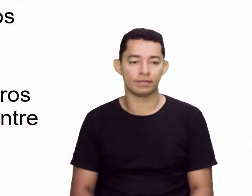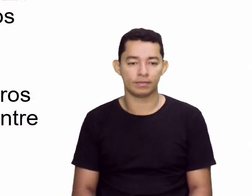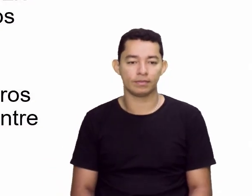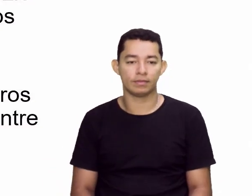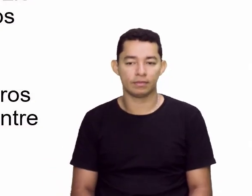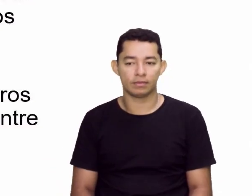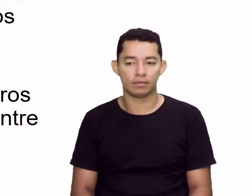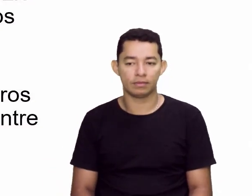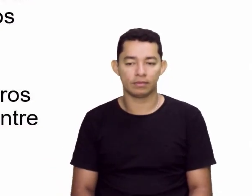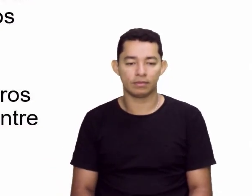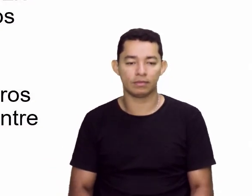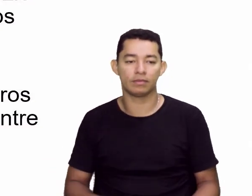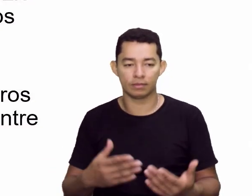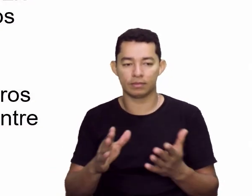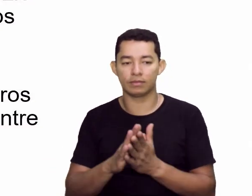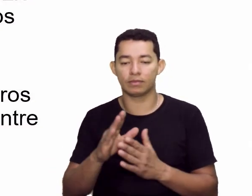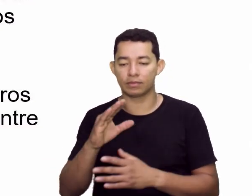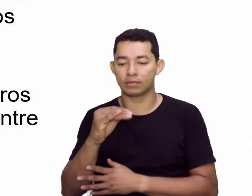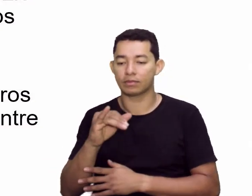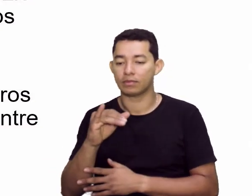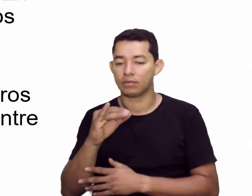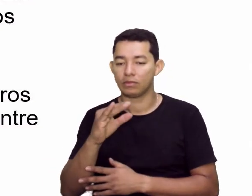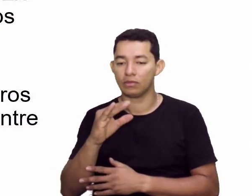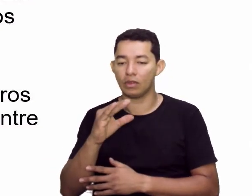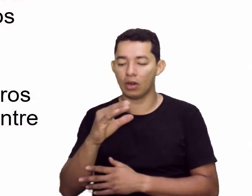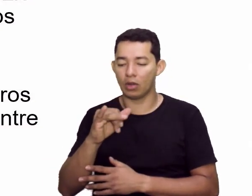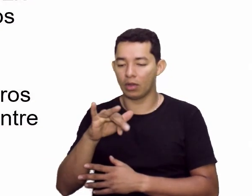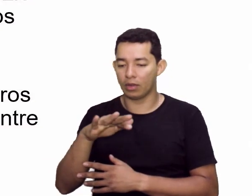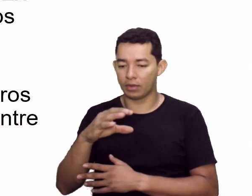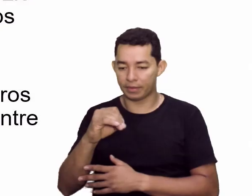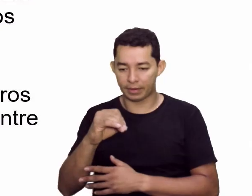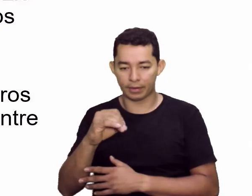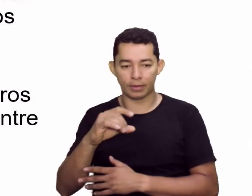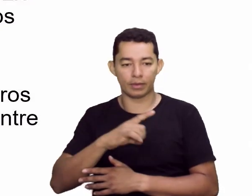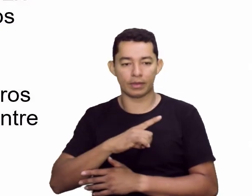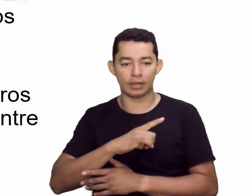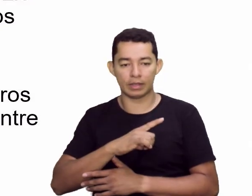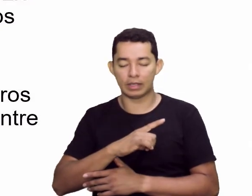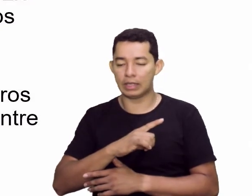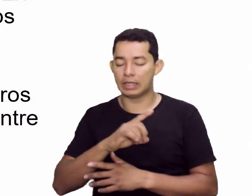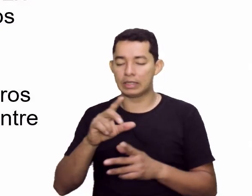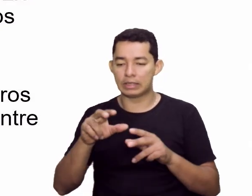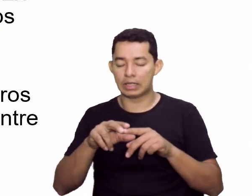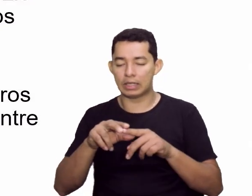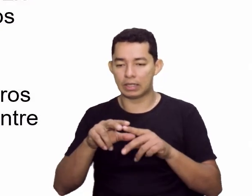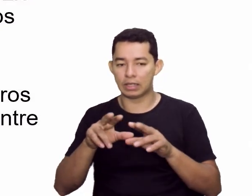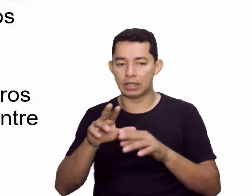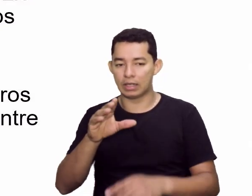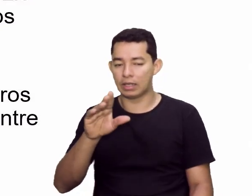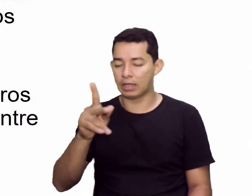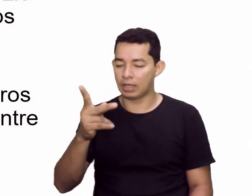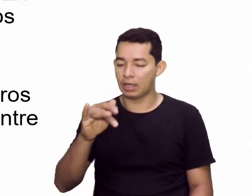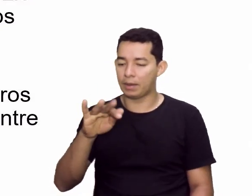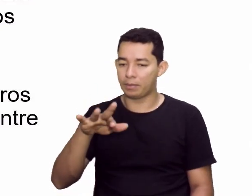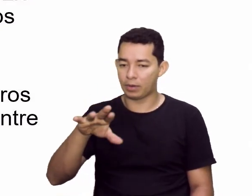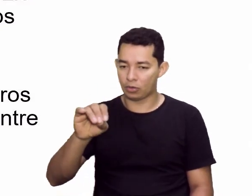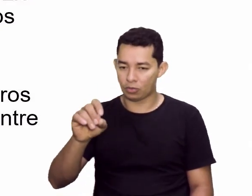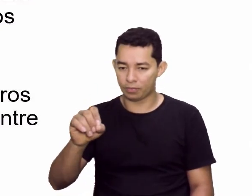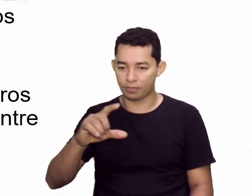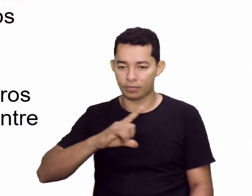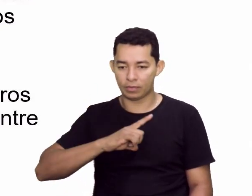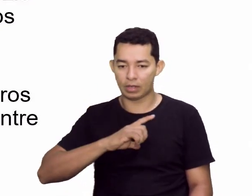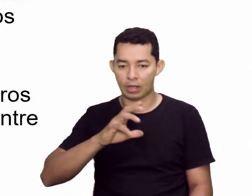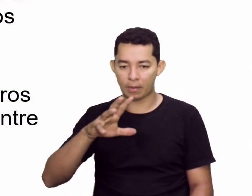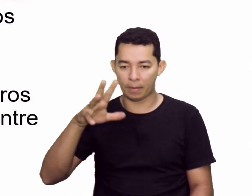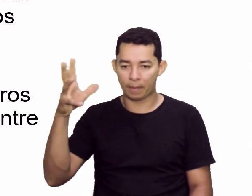tá? Então, o circo-teatro existe assim um hibridismo, né? O artista segurando a máscara teatral